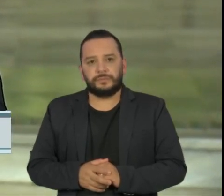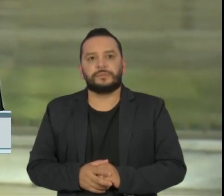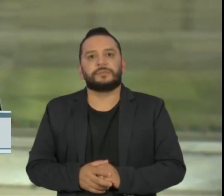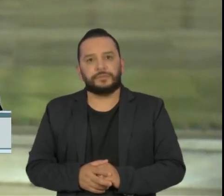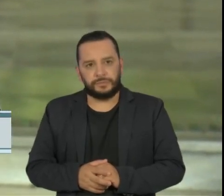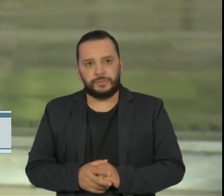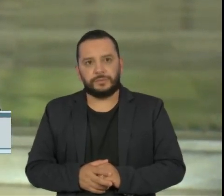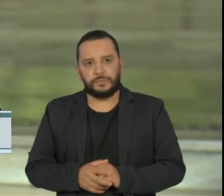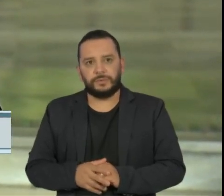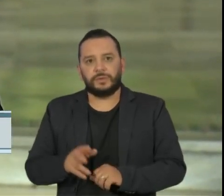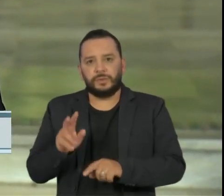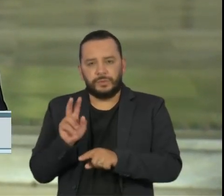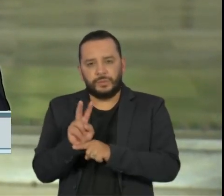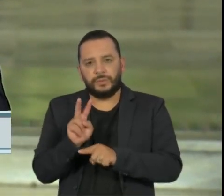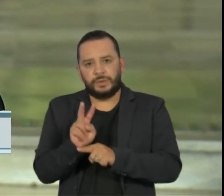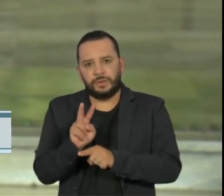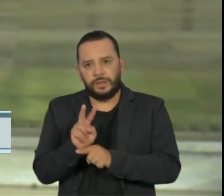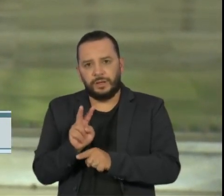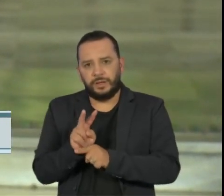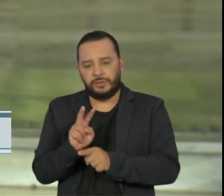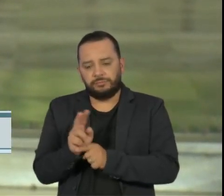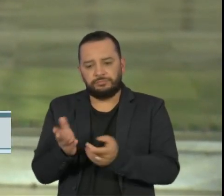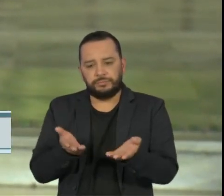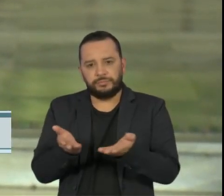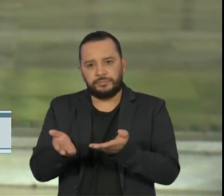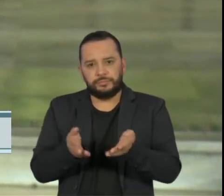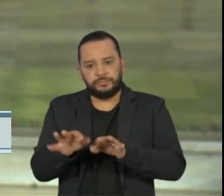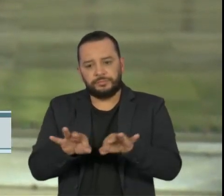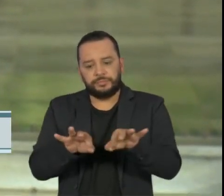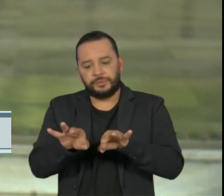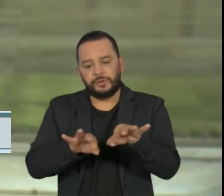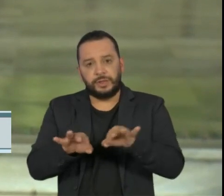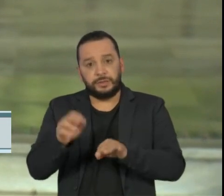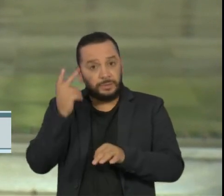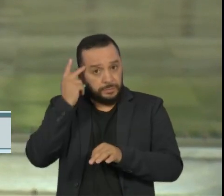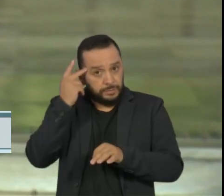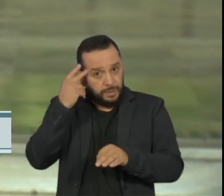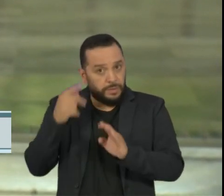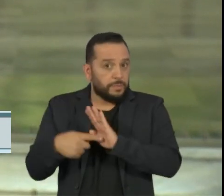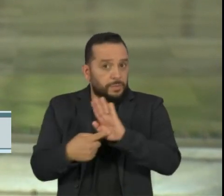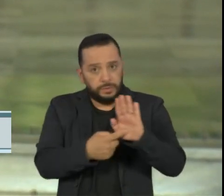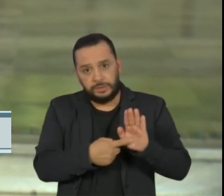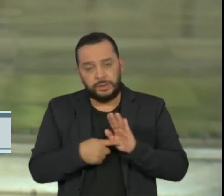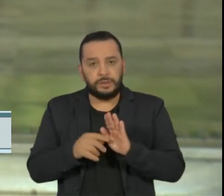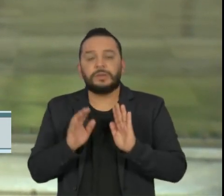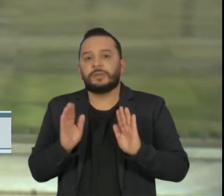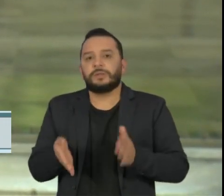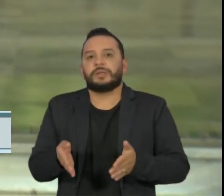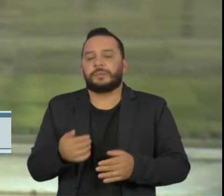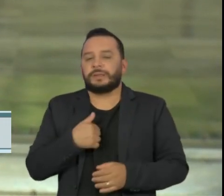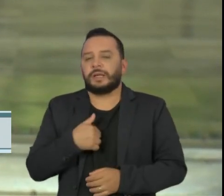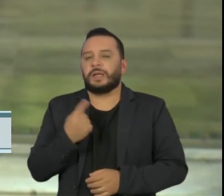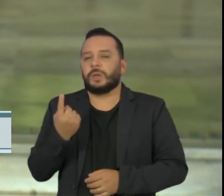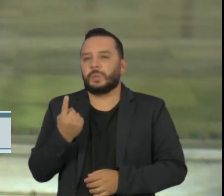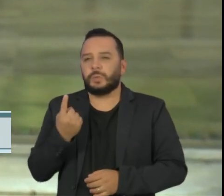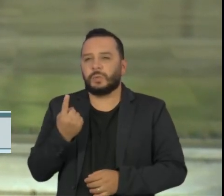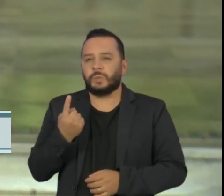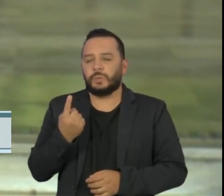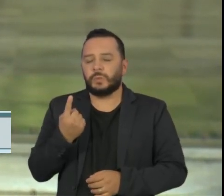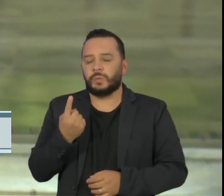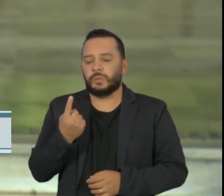os cuidados do Plano São Paulo que já foram colocados aqui, tem uma situação que diariamente coloca